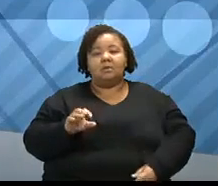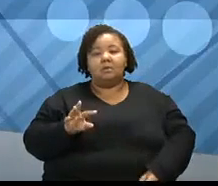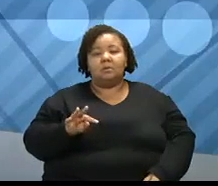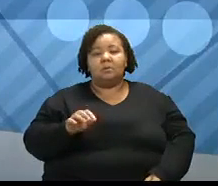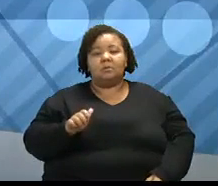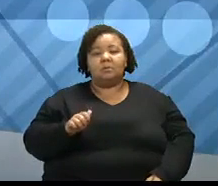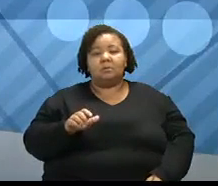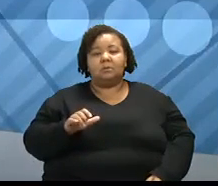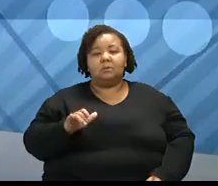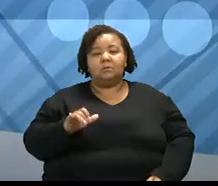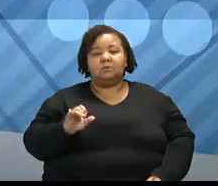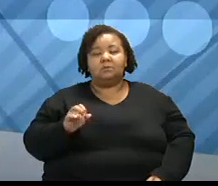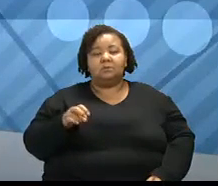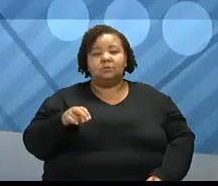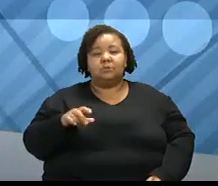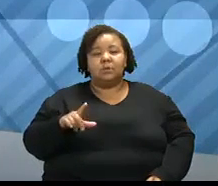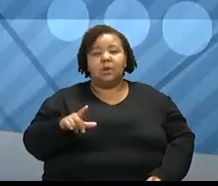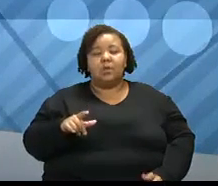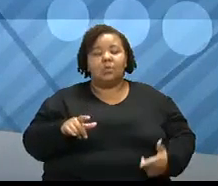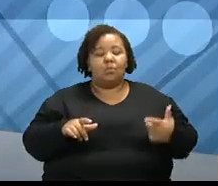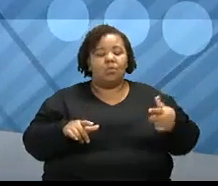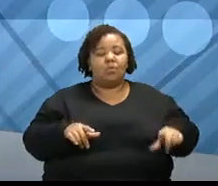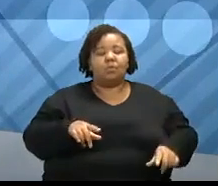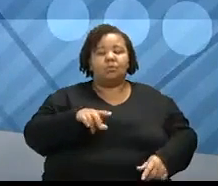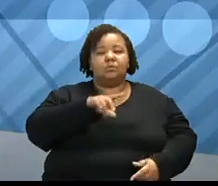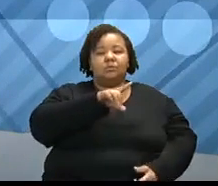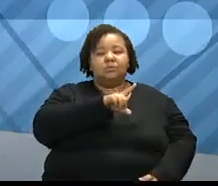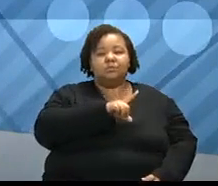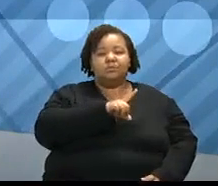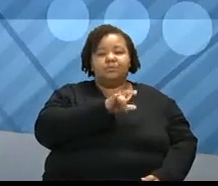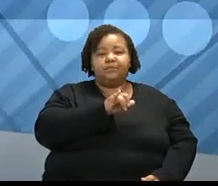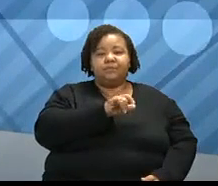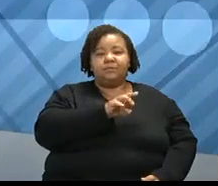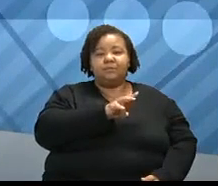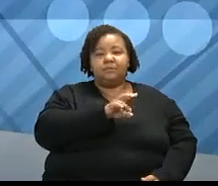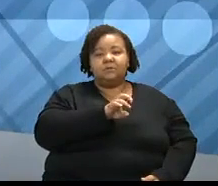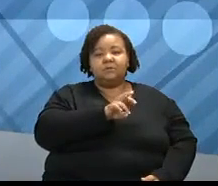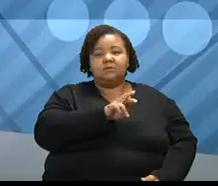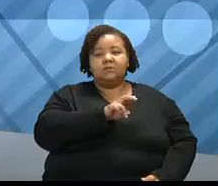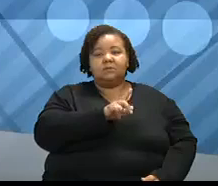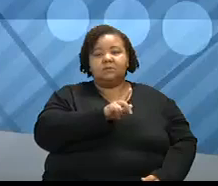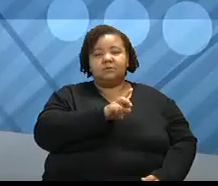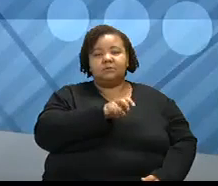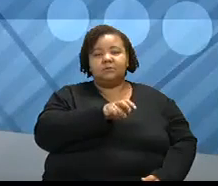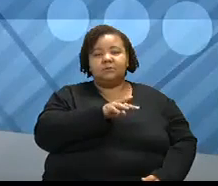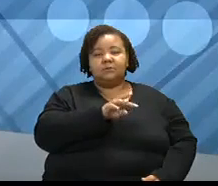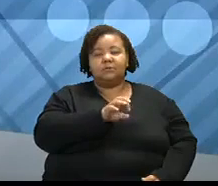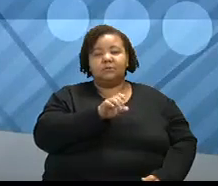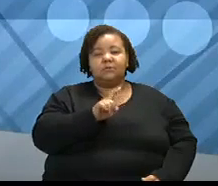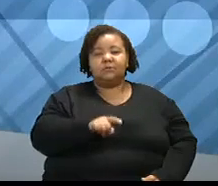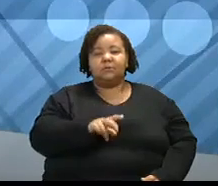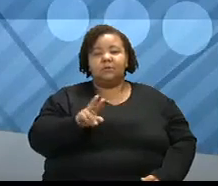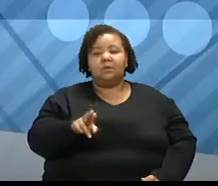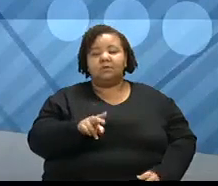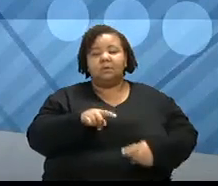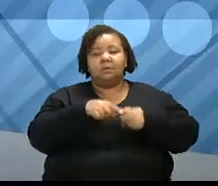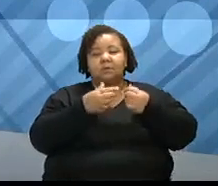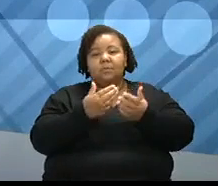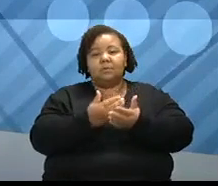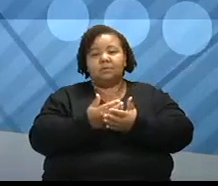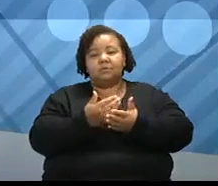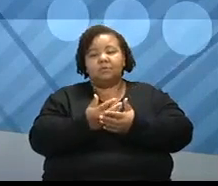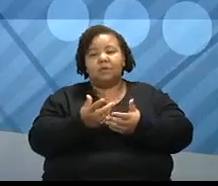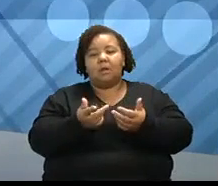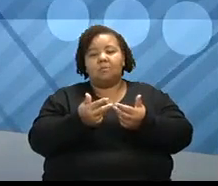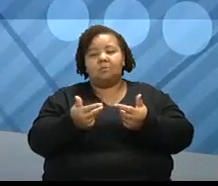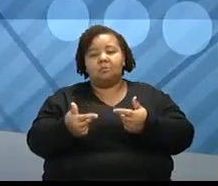que é o divergente, e são muito utilizados, por exemplo, na mecânica dos fluidos. Quando eu quero estudar as propriedades do fluido, eu